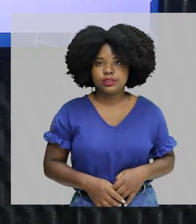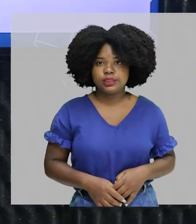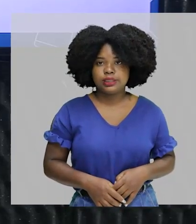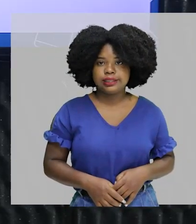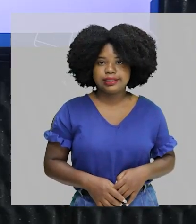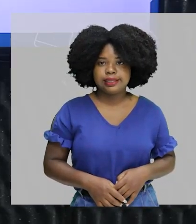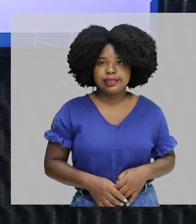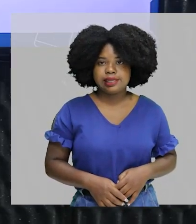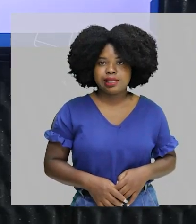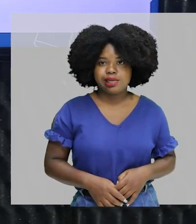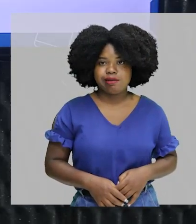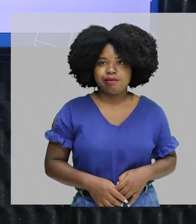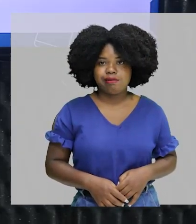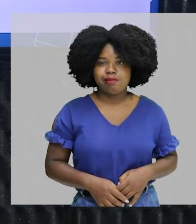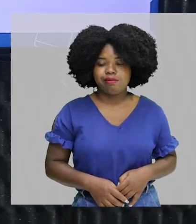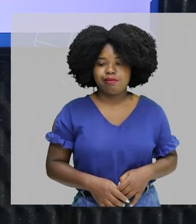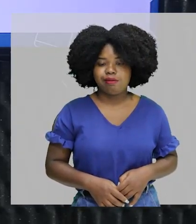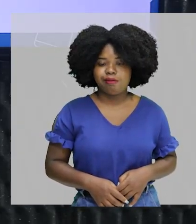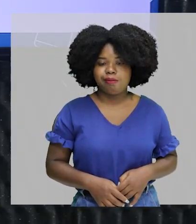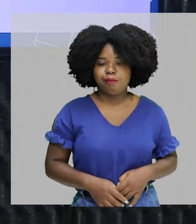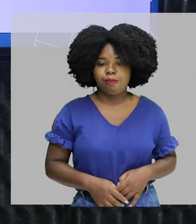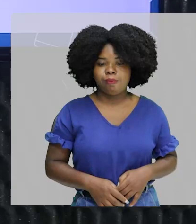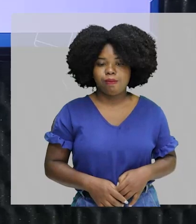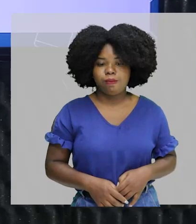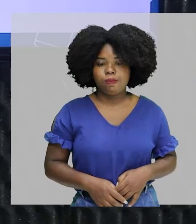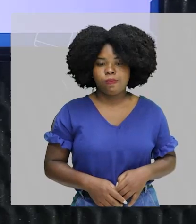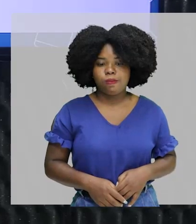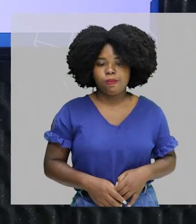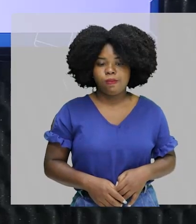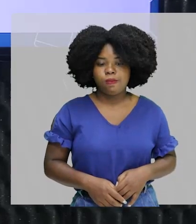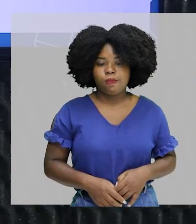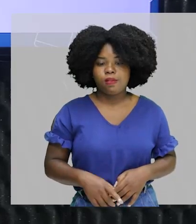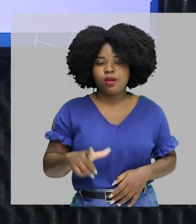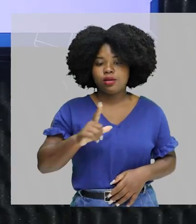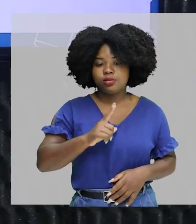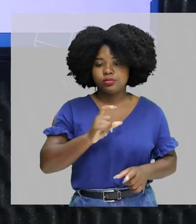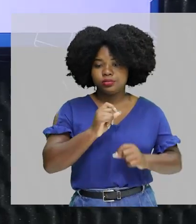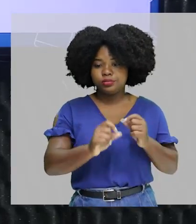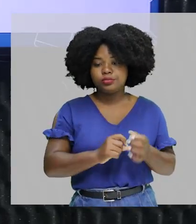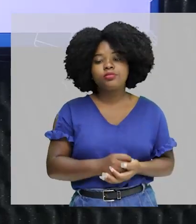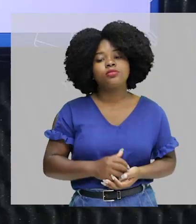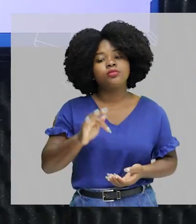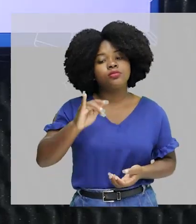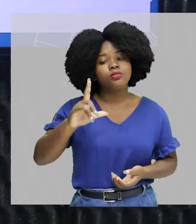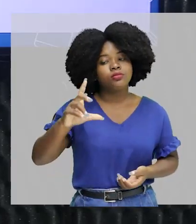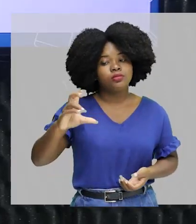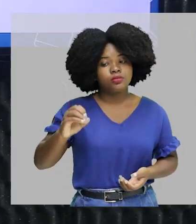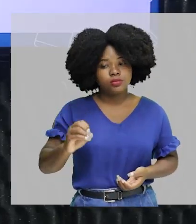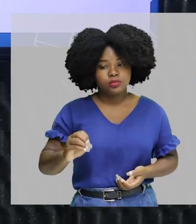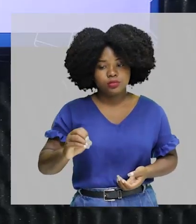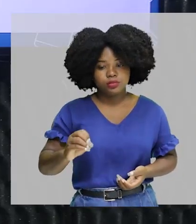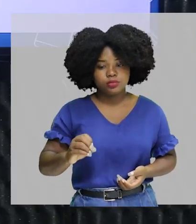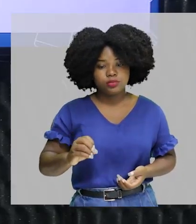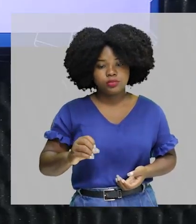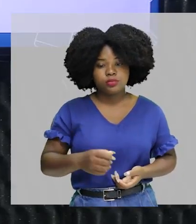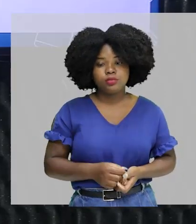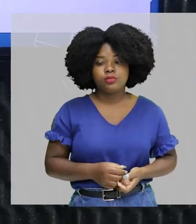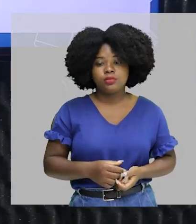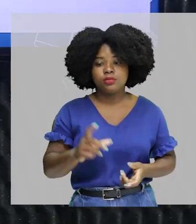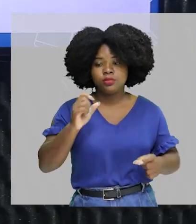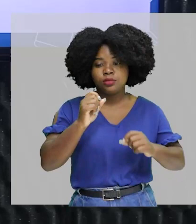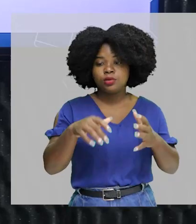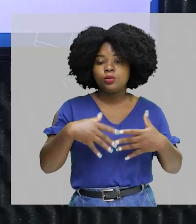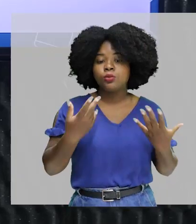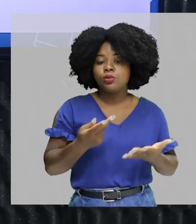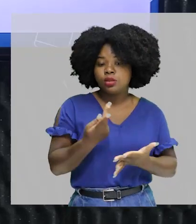filo Equinodermata. Vamos lá. Falaram sobre o filo Equinodermata, né? E cometeram uma gafe. Vamos ver o que